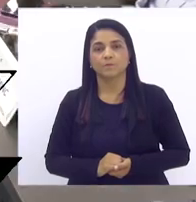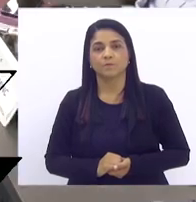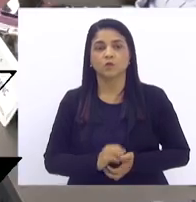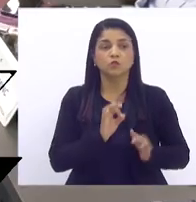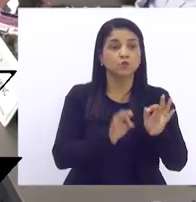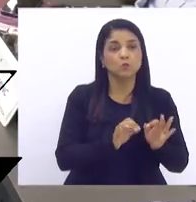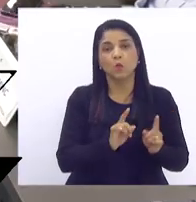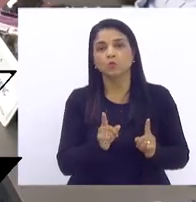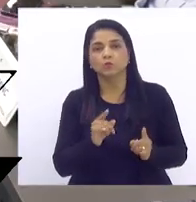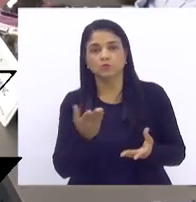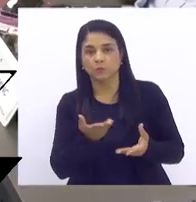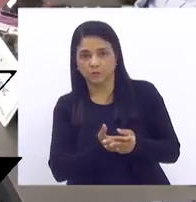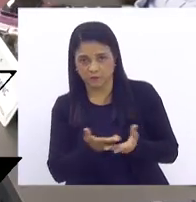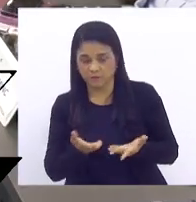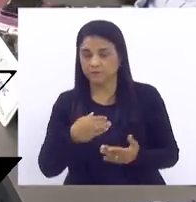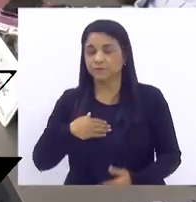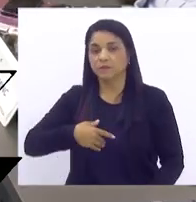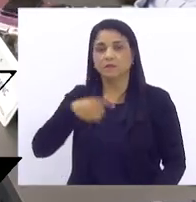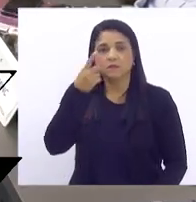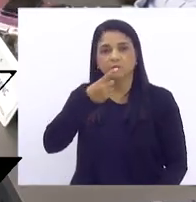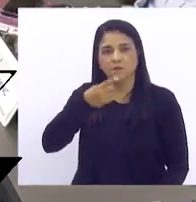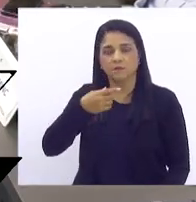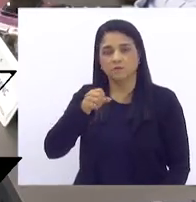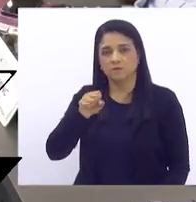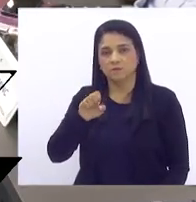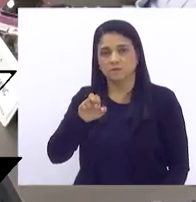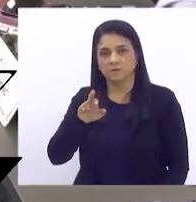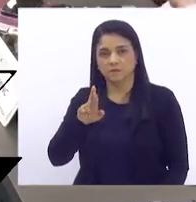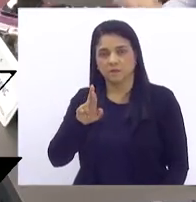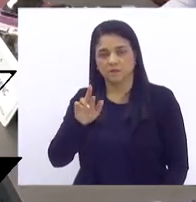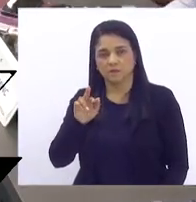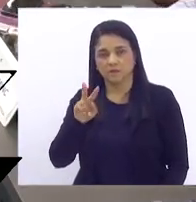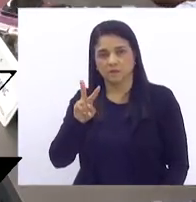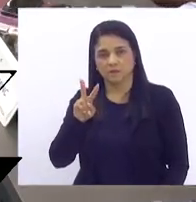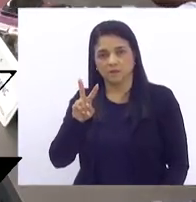Serafini, para discutir. Presidente, eu